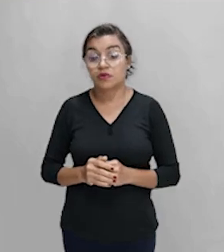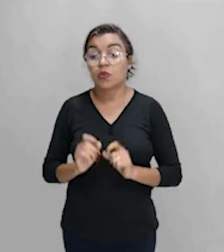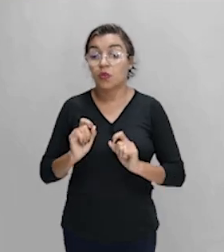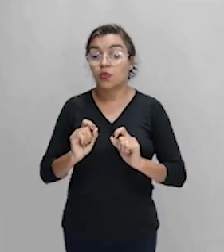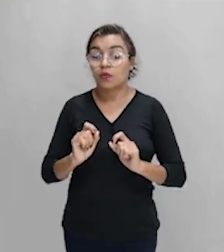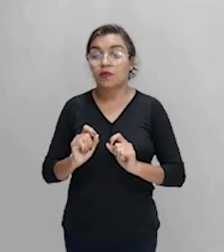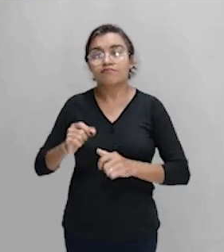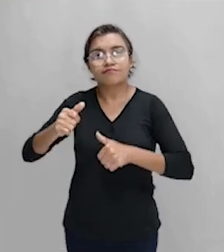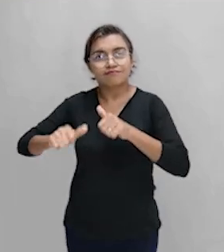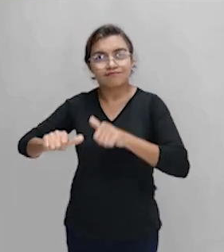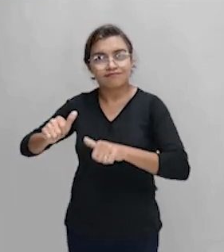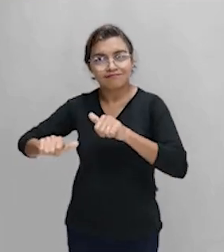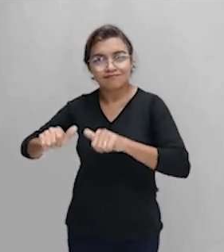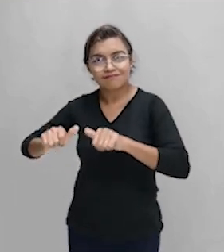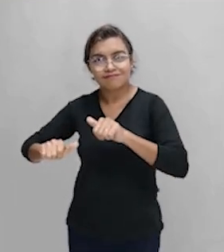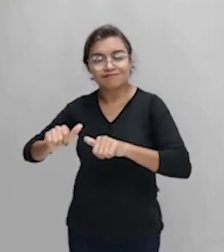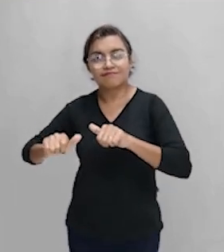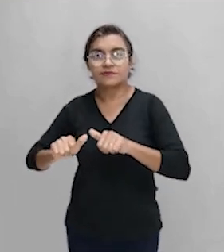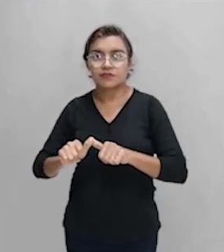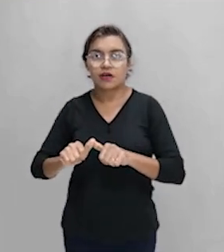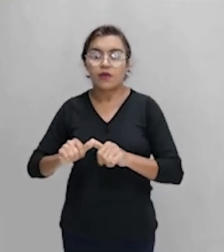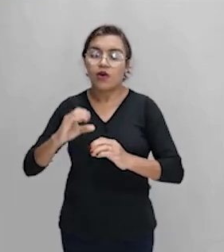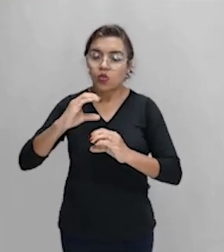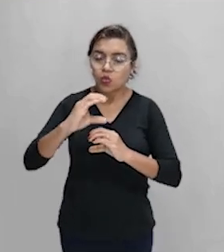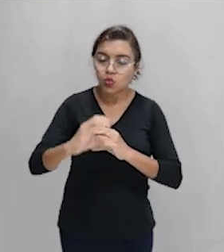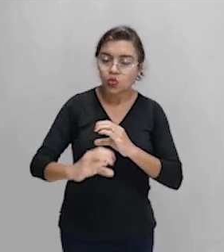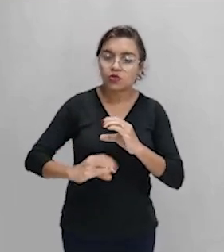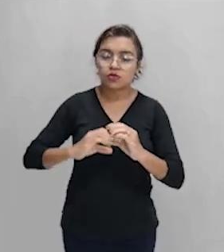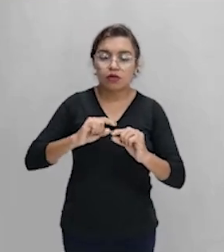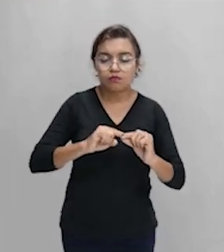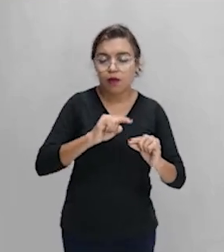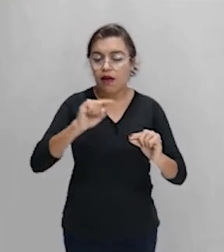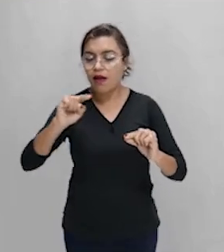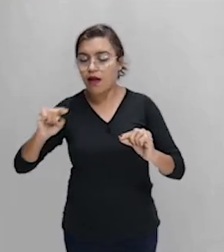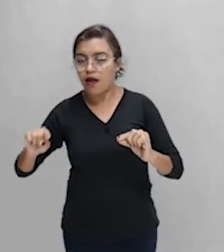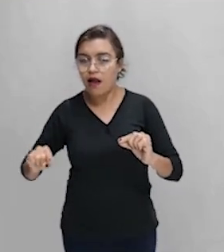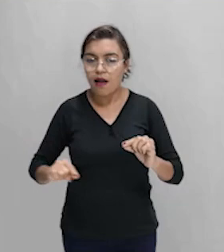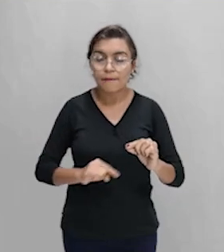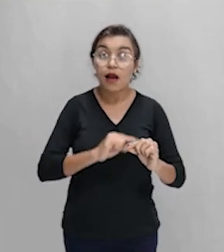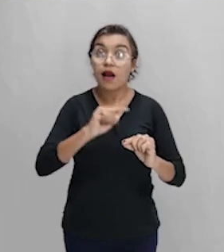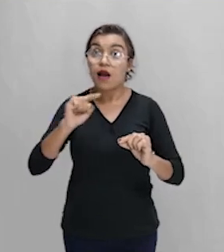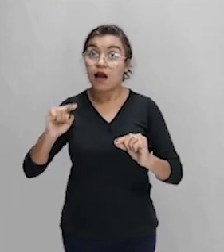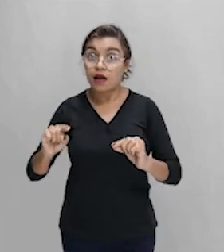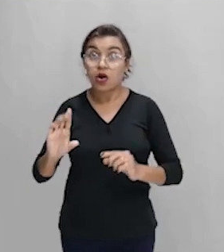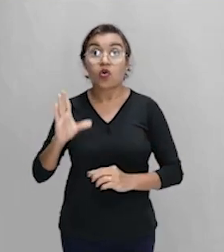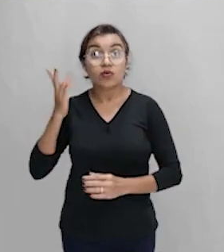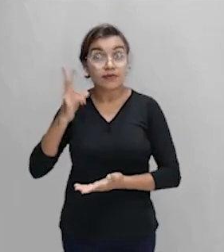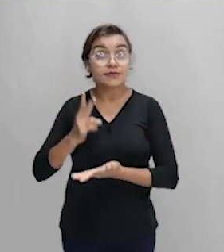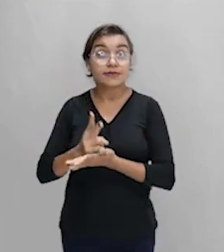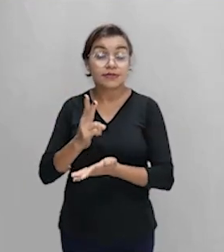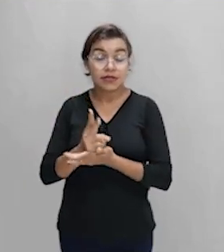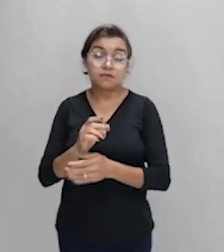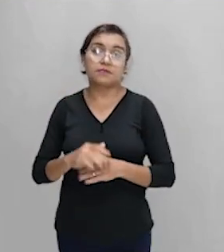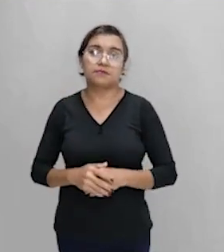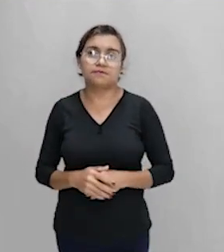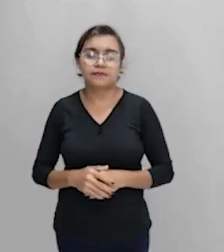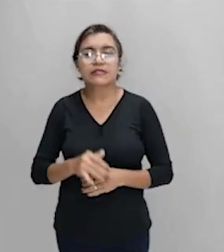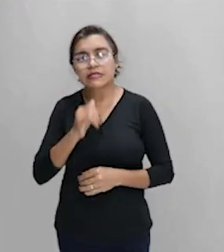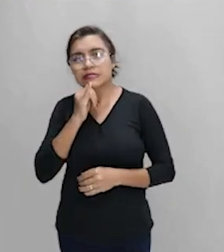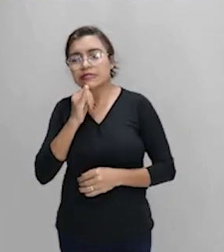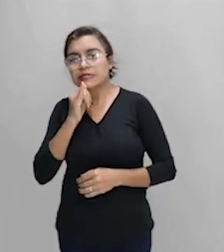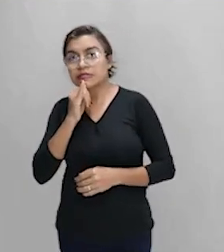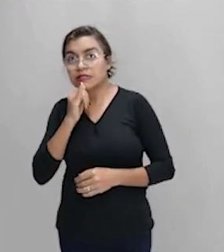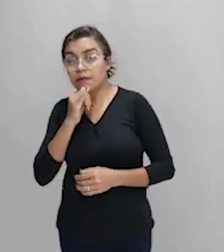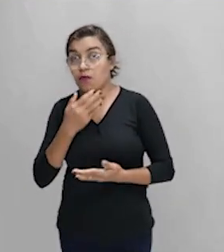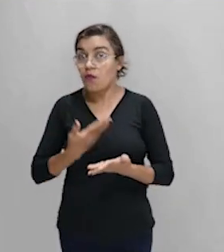quê? Avaliar. E esse ciclo aqui, ele é contínuo, ele acontece a todo momento. Daqui a pouco eu vou chegar numa parte